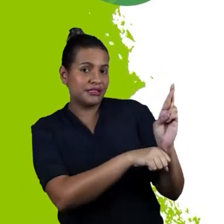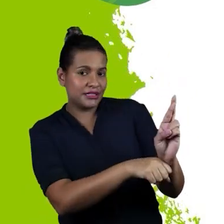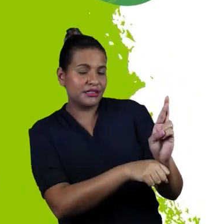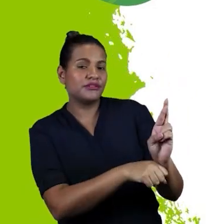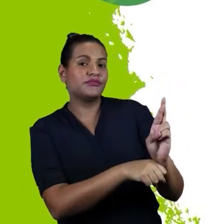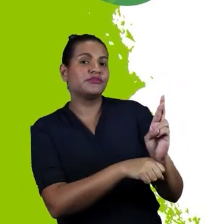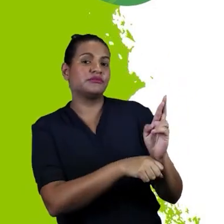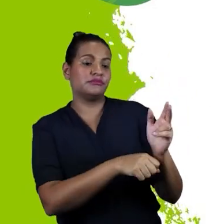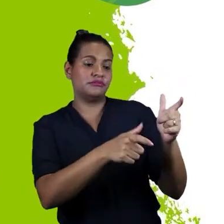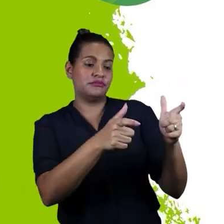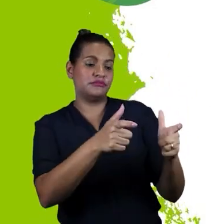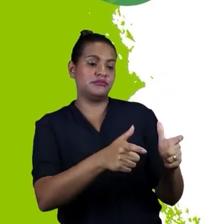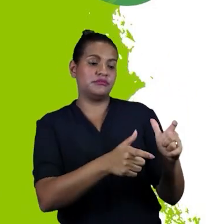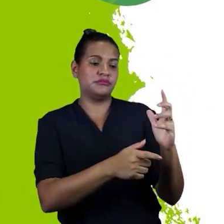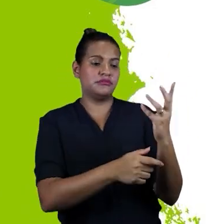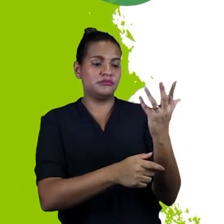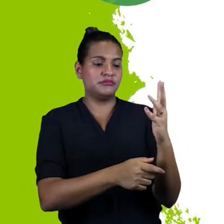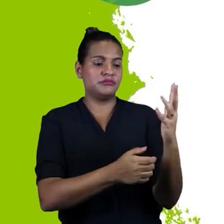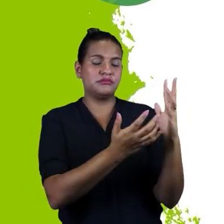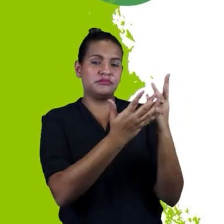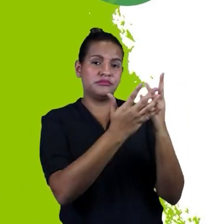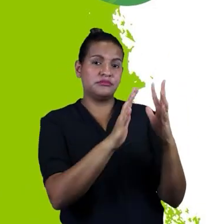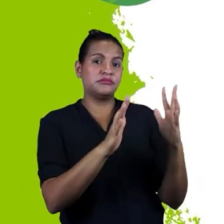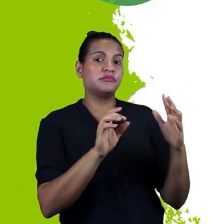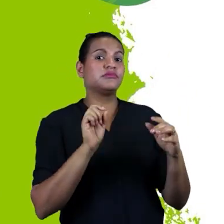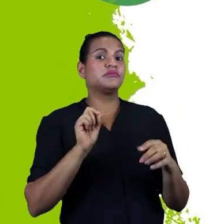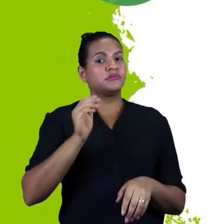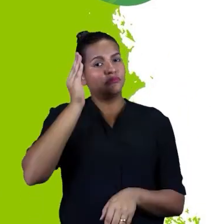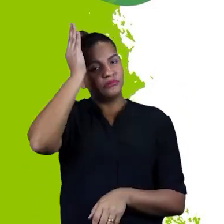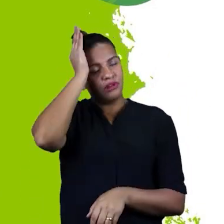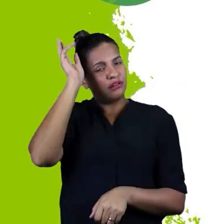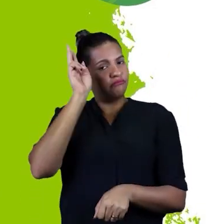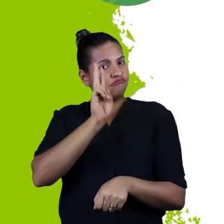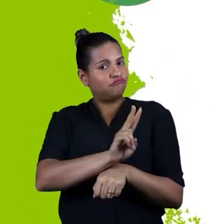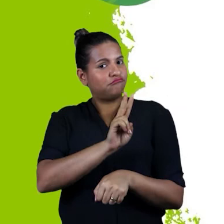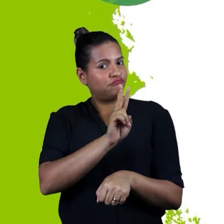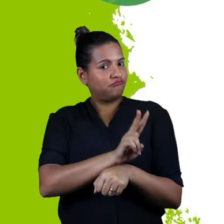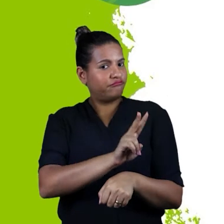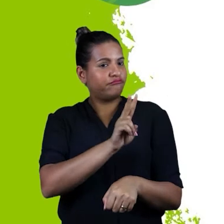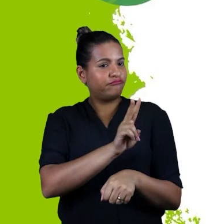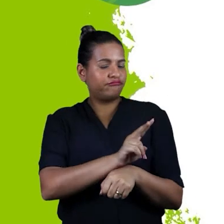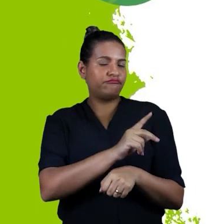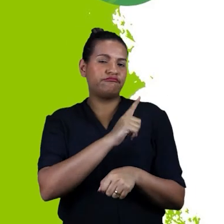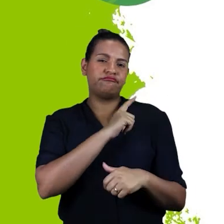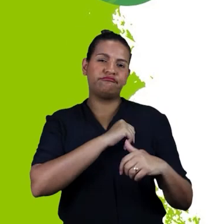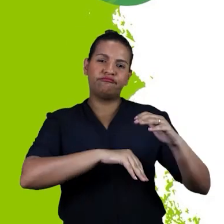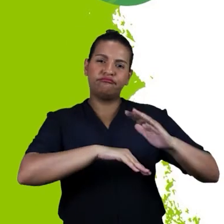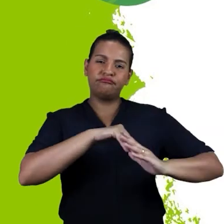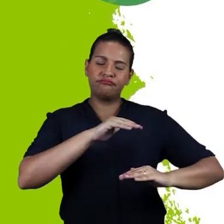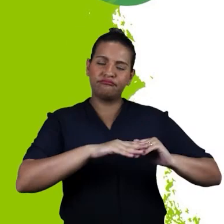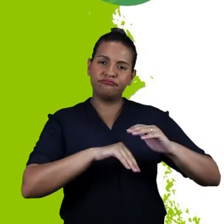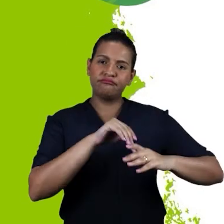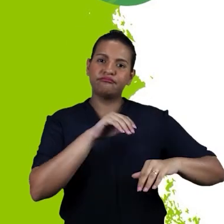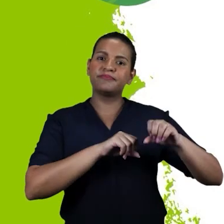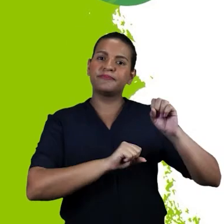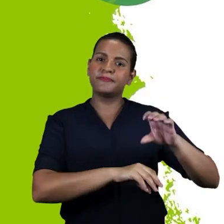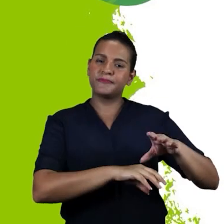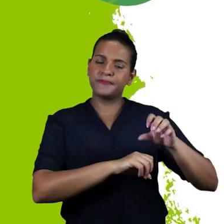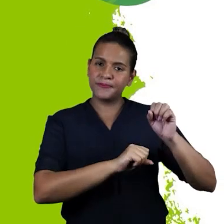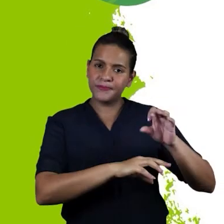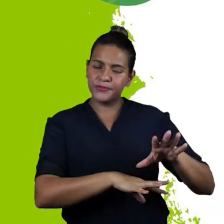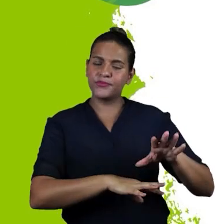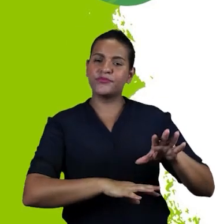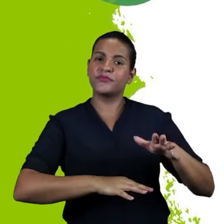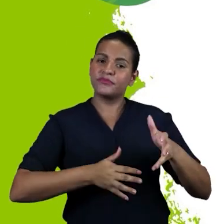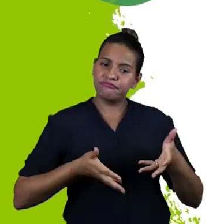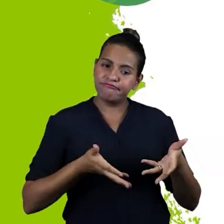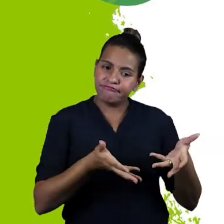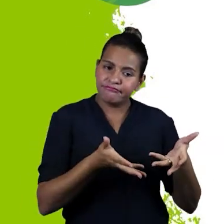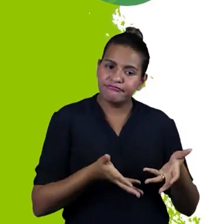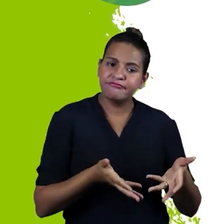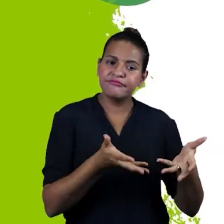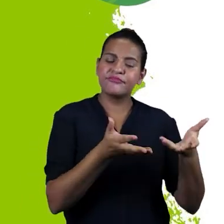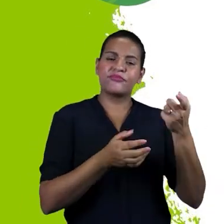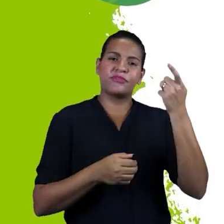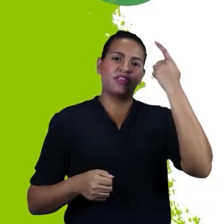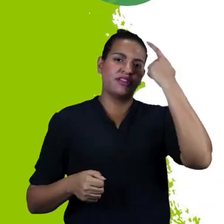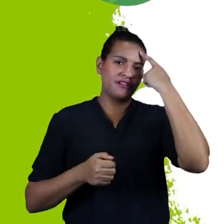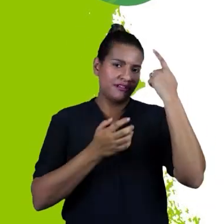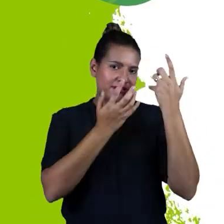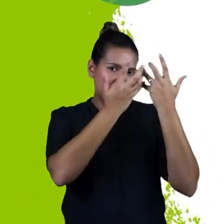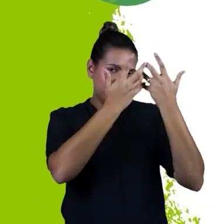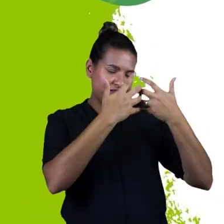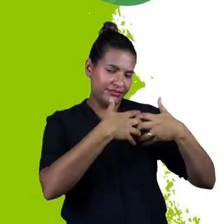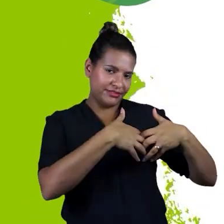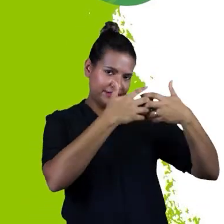relacionada à reserva, né? Porque a reserva é um espaço mantido pelo SESC, que tem essas ações educativas e promovem